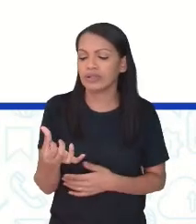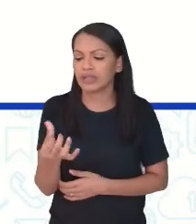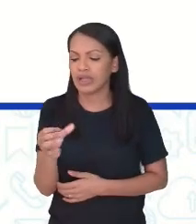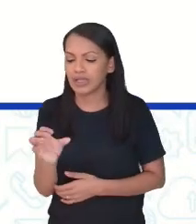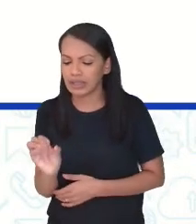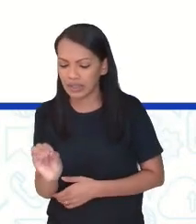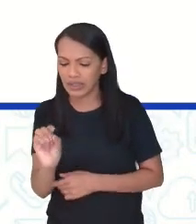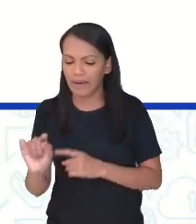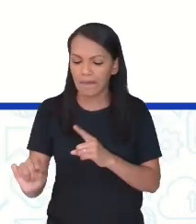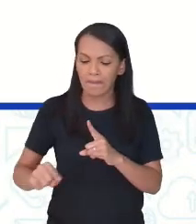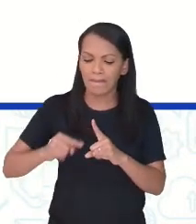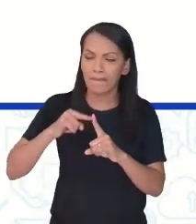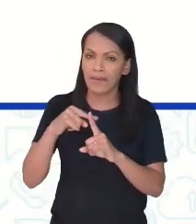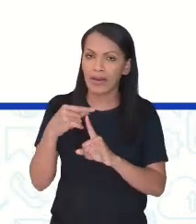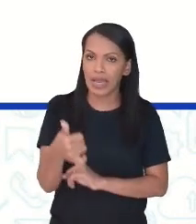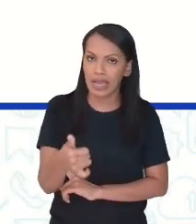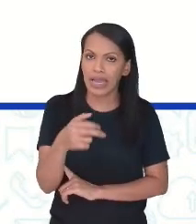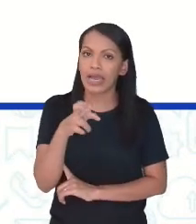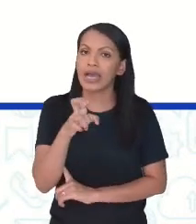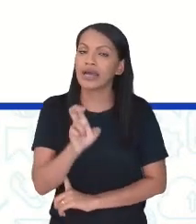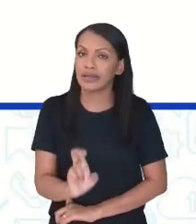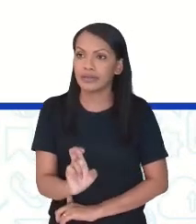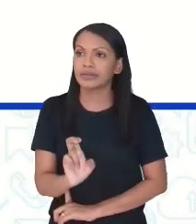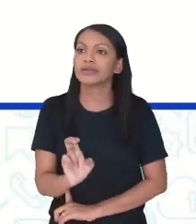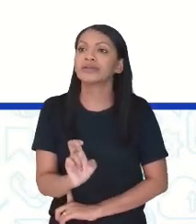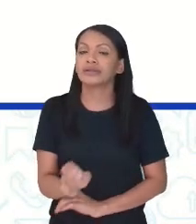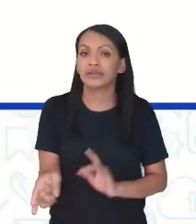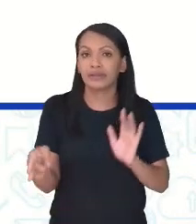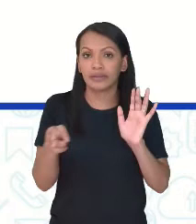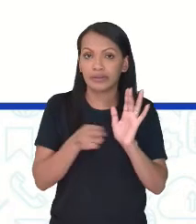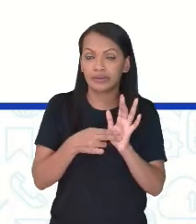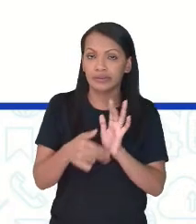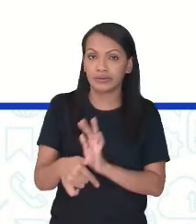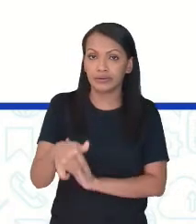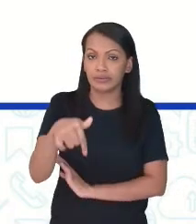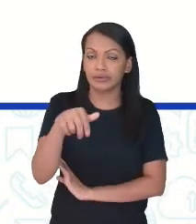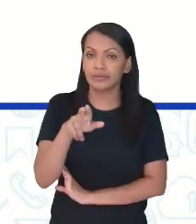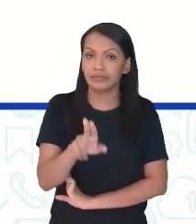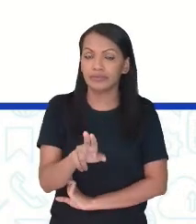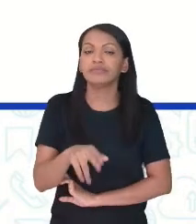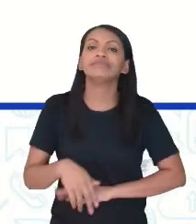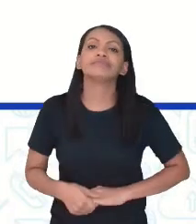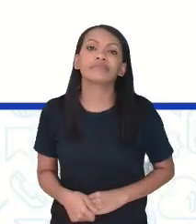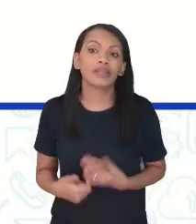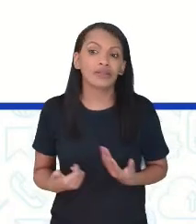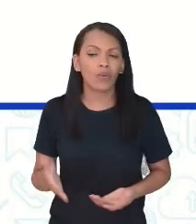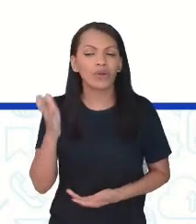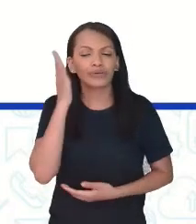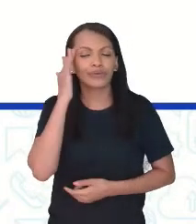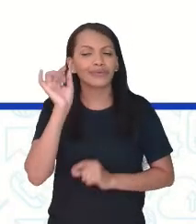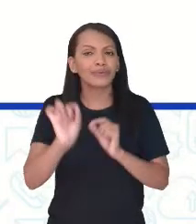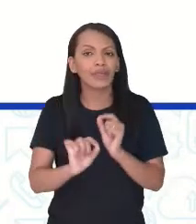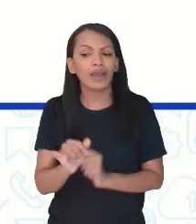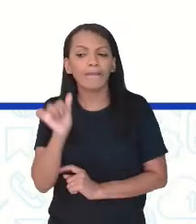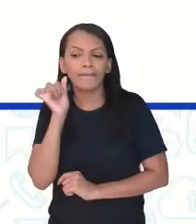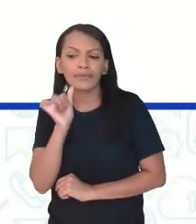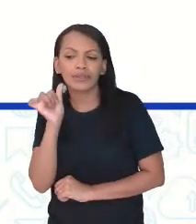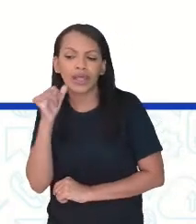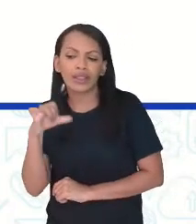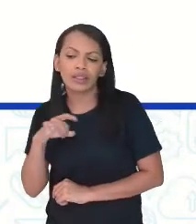e adicionar quanto? E adicionar 15 figurinhas. Então, eu tenho que Júlia possui 60